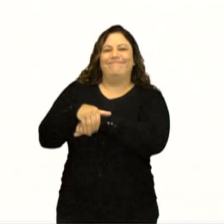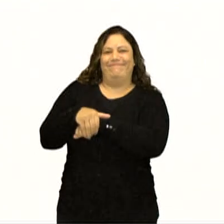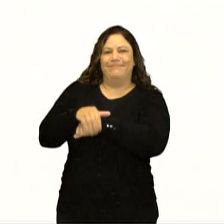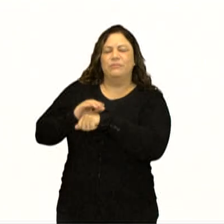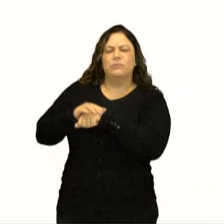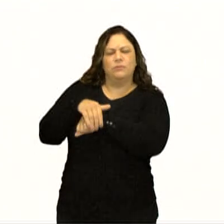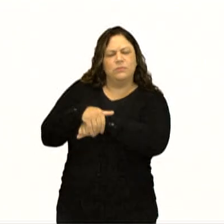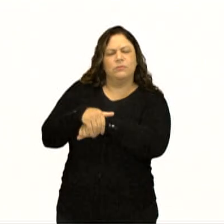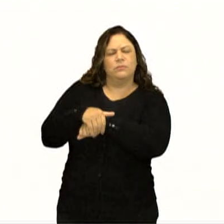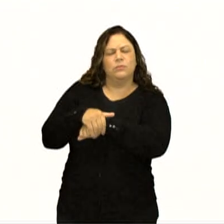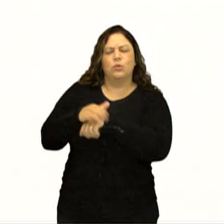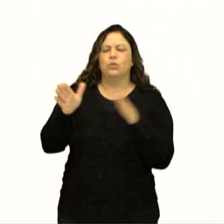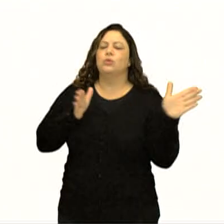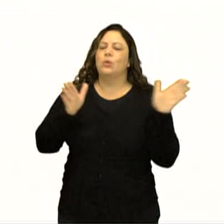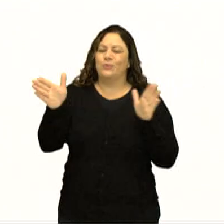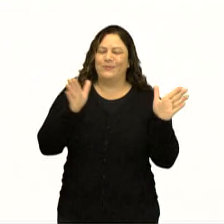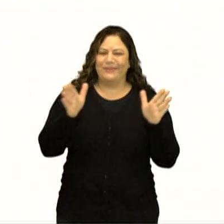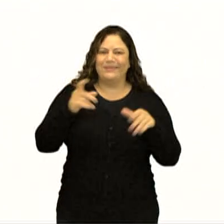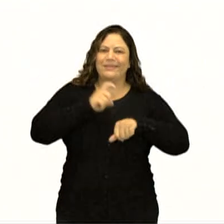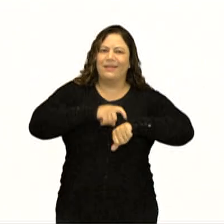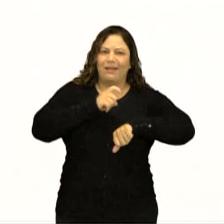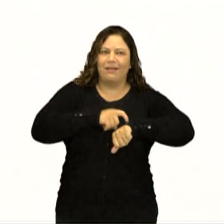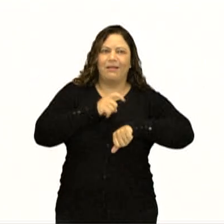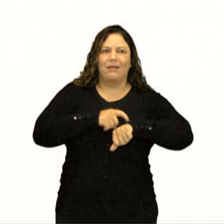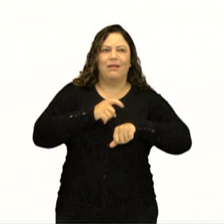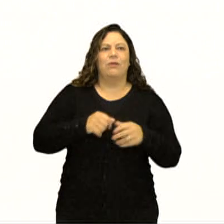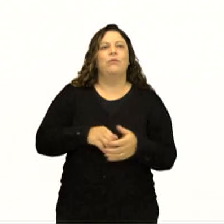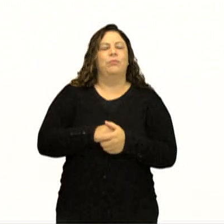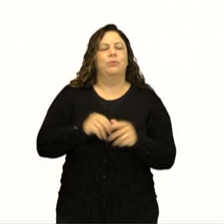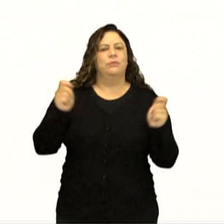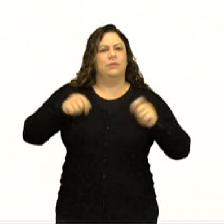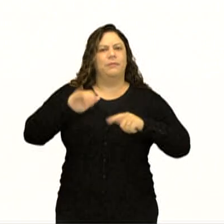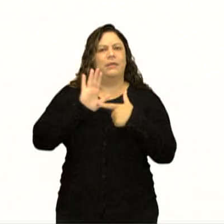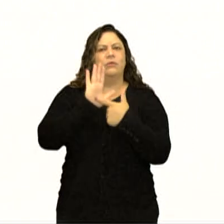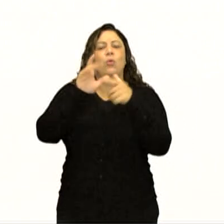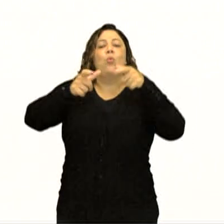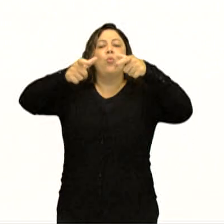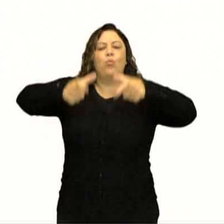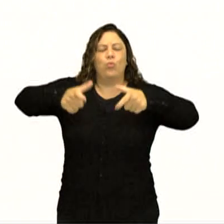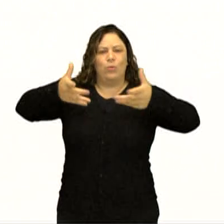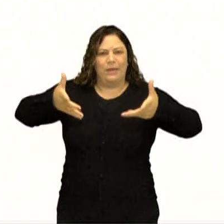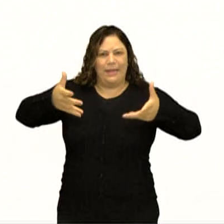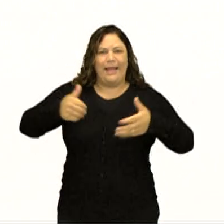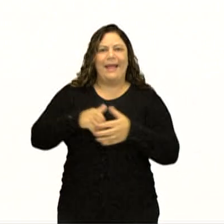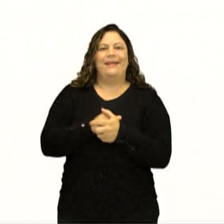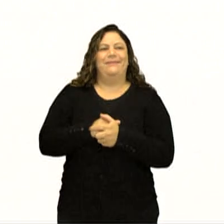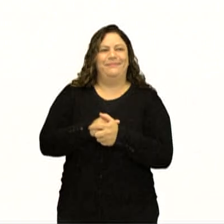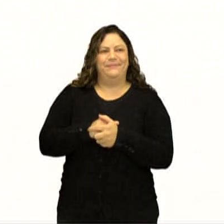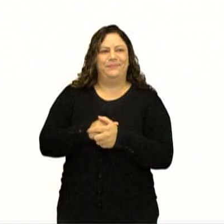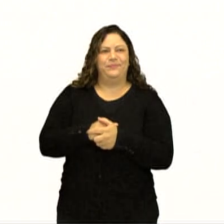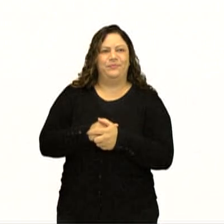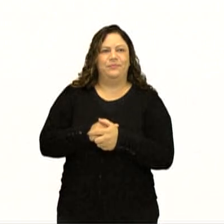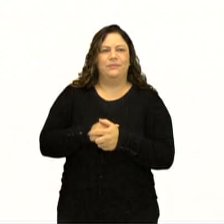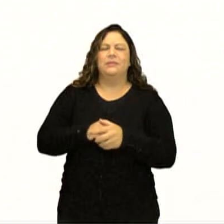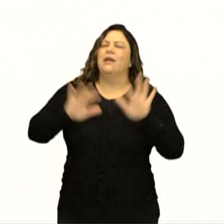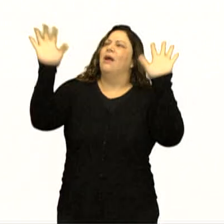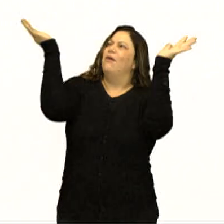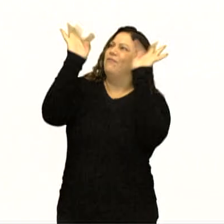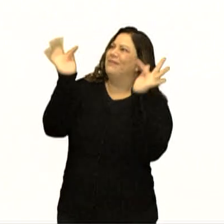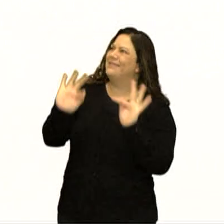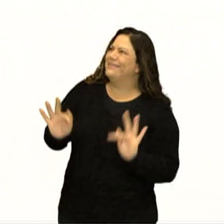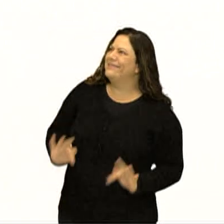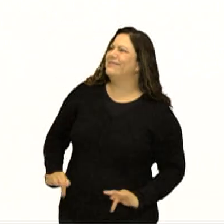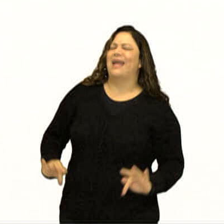também é um marcador temporal. Na exposição, um marcador de lugar. Ó felicidade, ó aventura. É